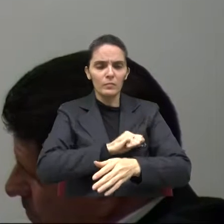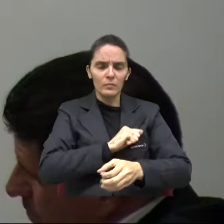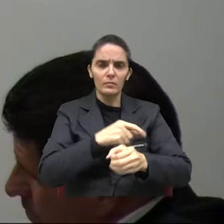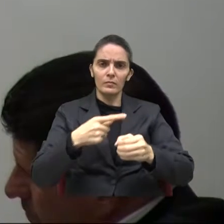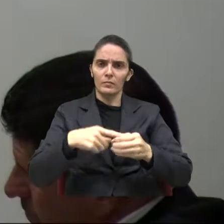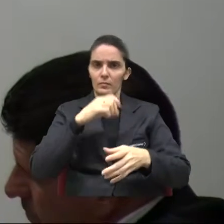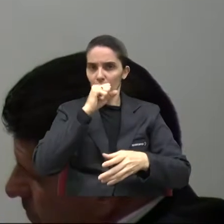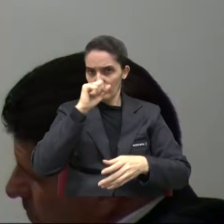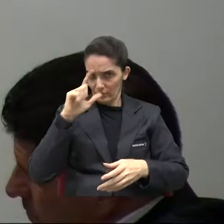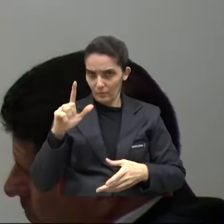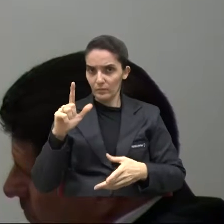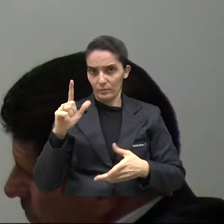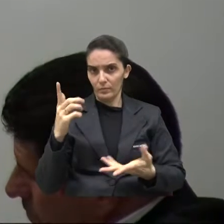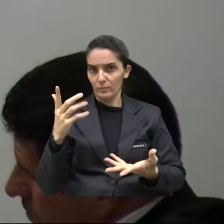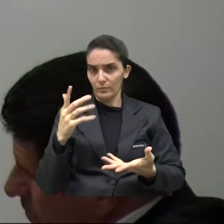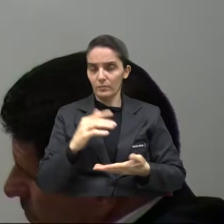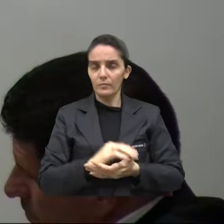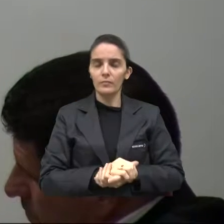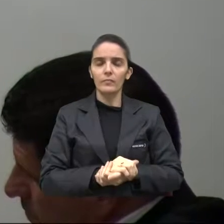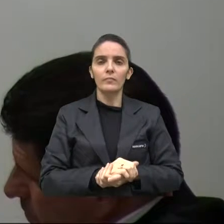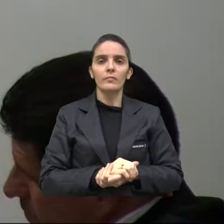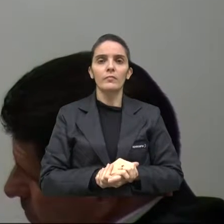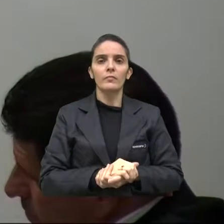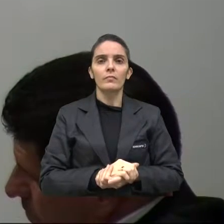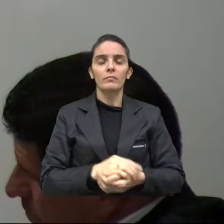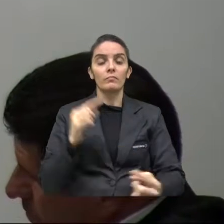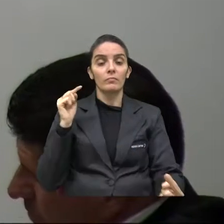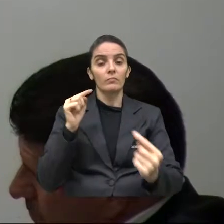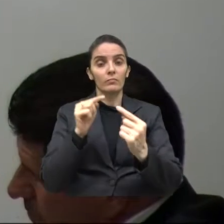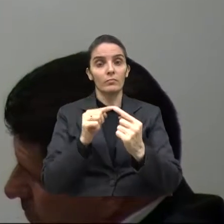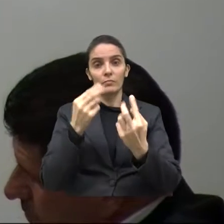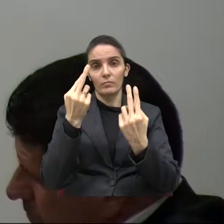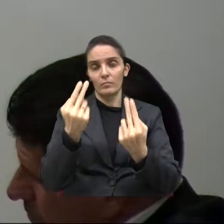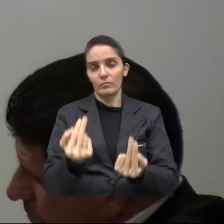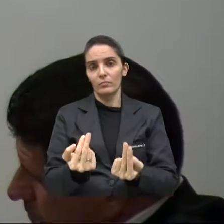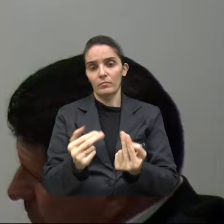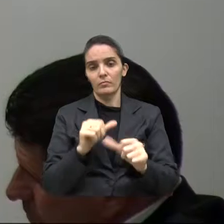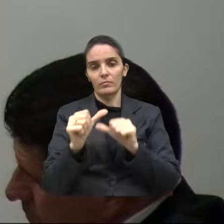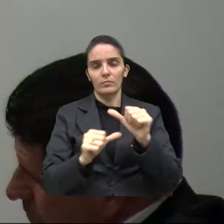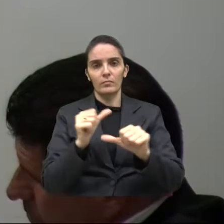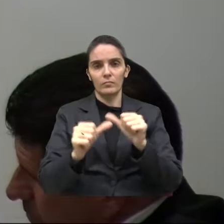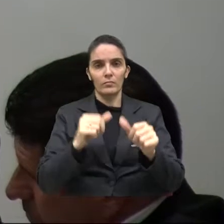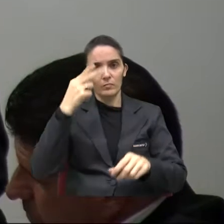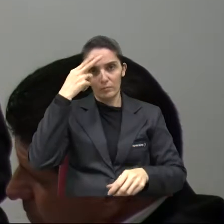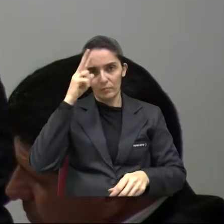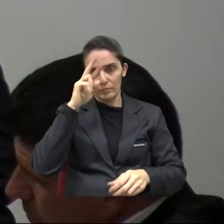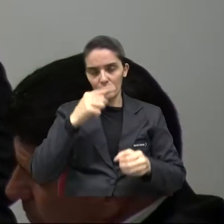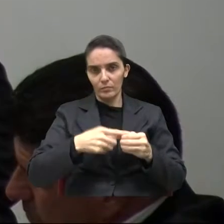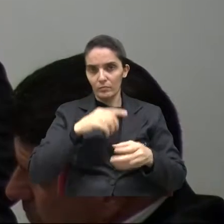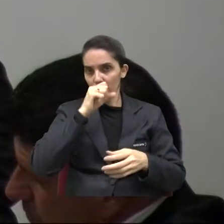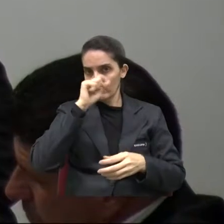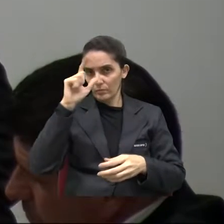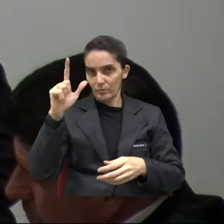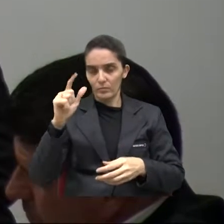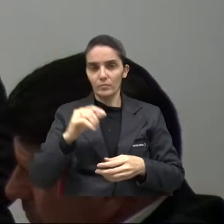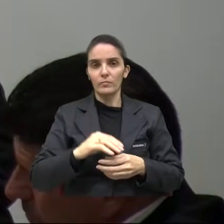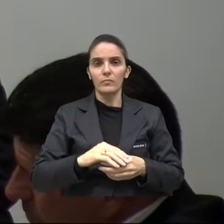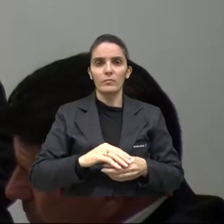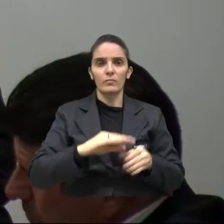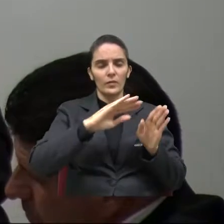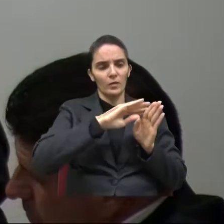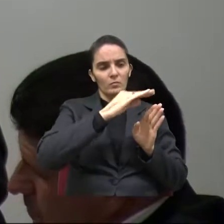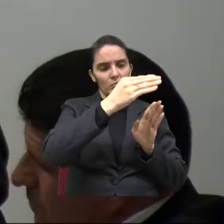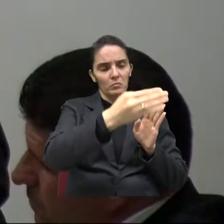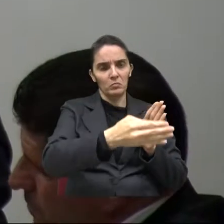ritmo, no mesmo objetivo, para que nós possamos mudar a história da nossa cidade, mudar essa entrada quando nós entramos